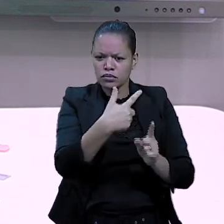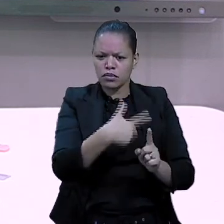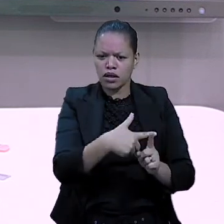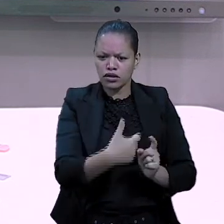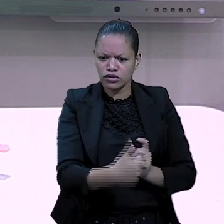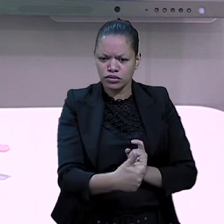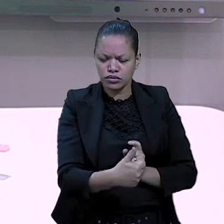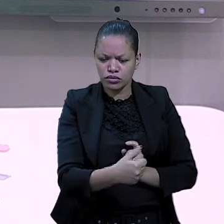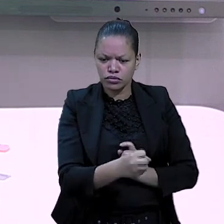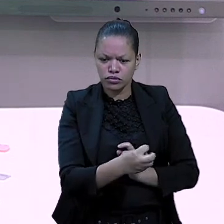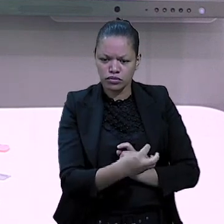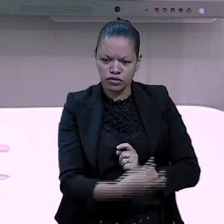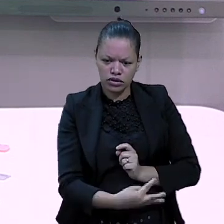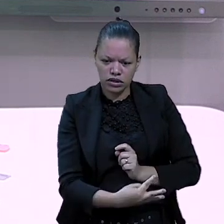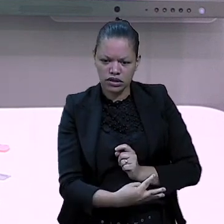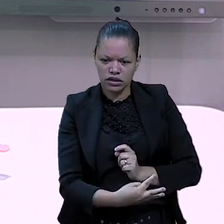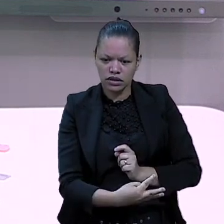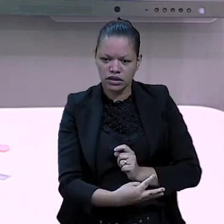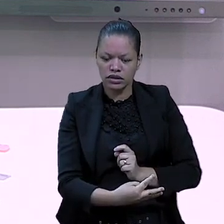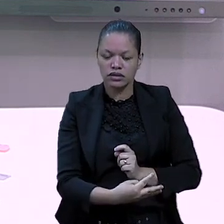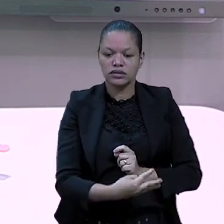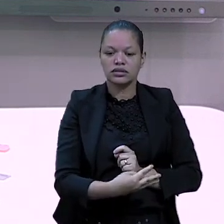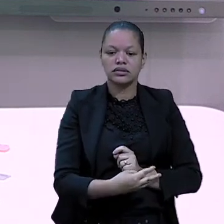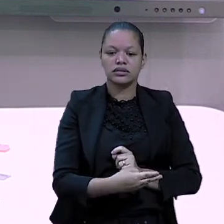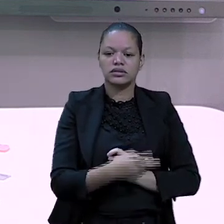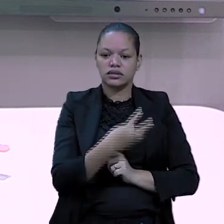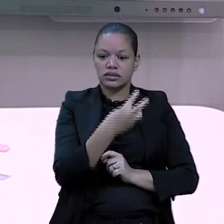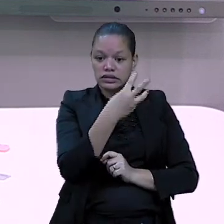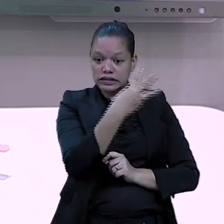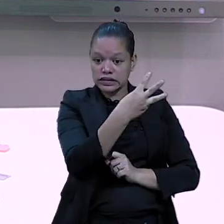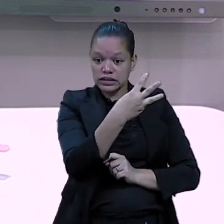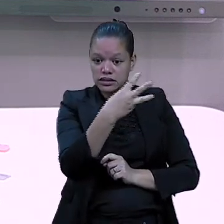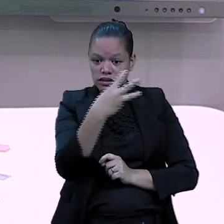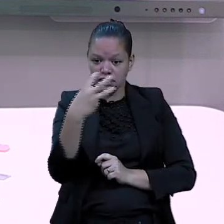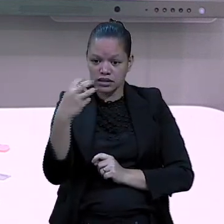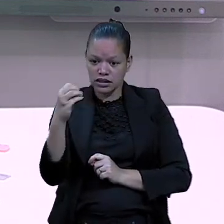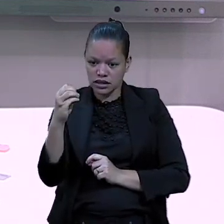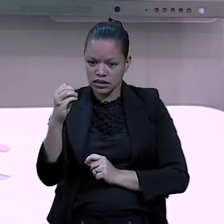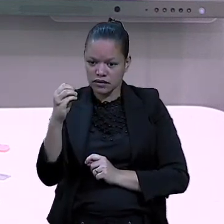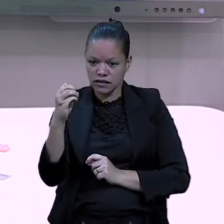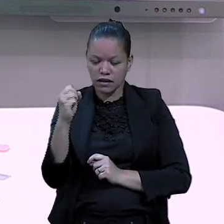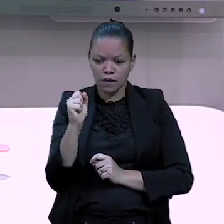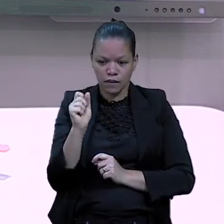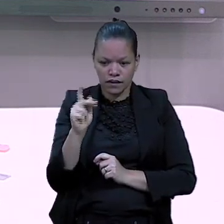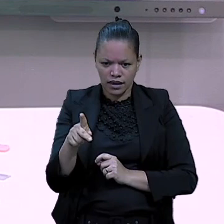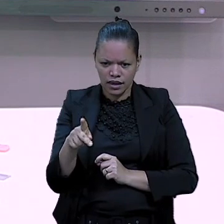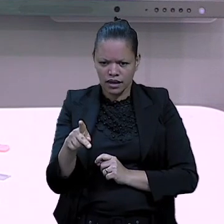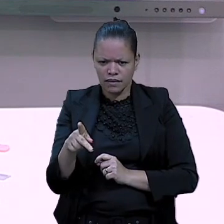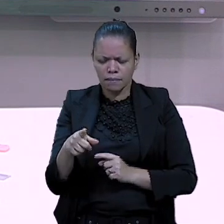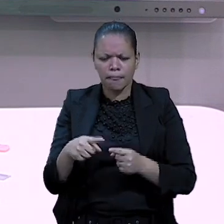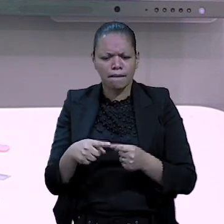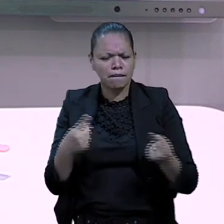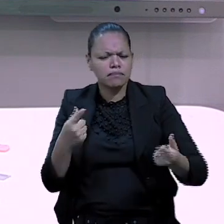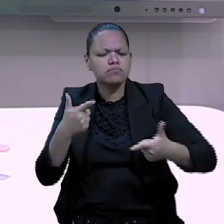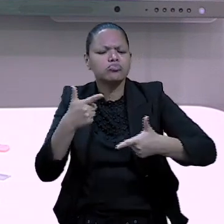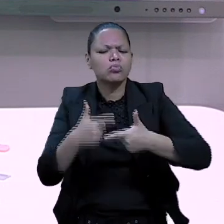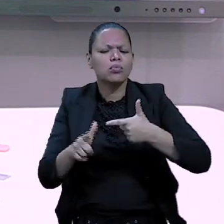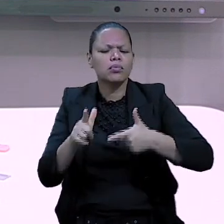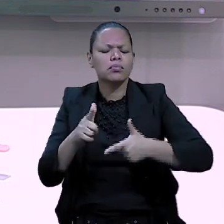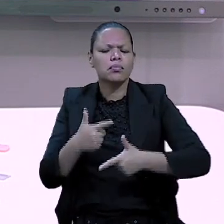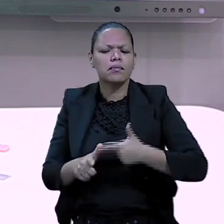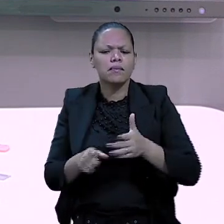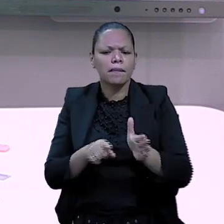1, 3. 30. Muito bem. Só que a gente sabe que o problema está perguntando de